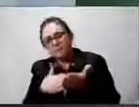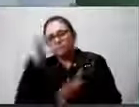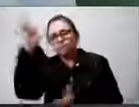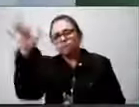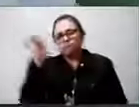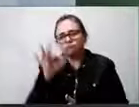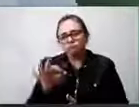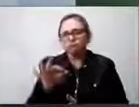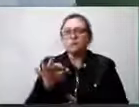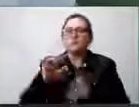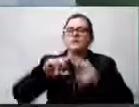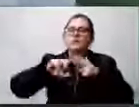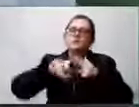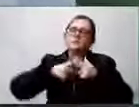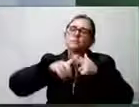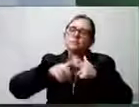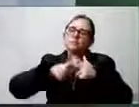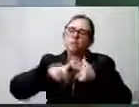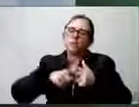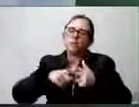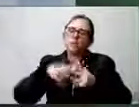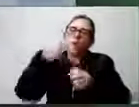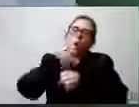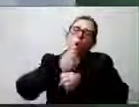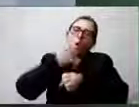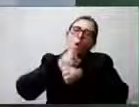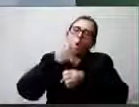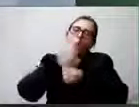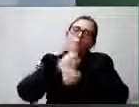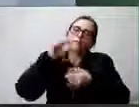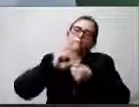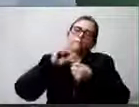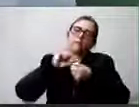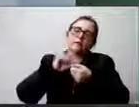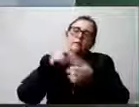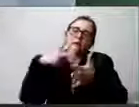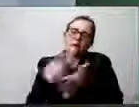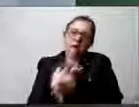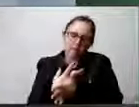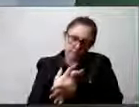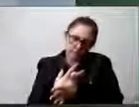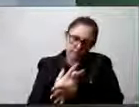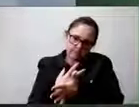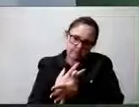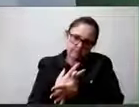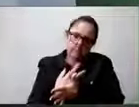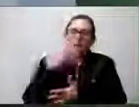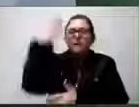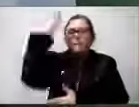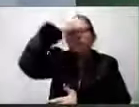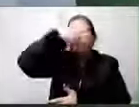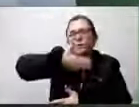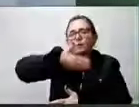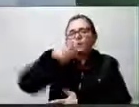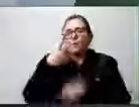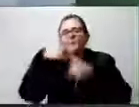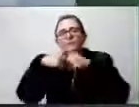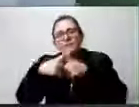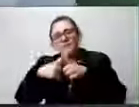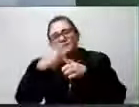cirurgias que são indicadas para a coluna vertebral, elas são feitas de forma inadequada, evidência de que, uma vez sendo realizada